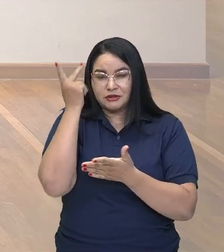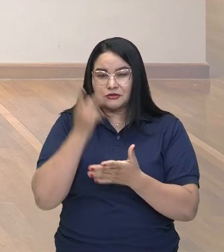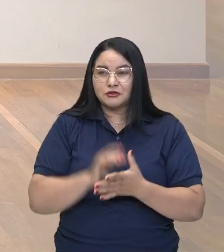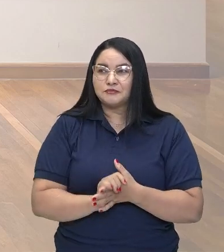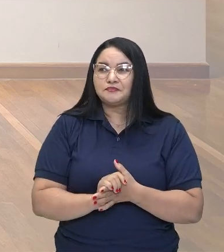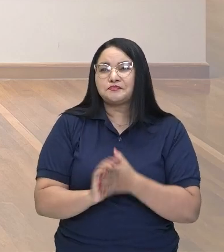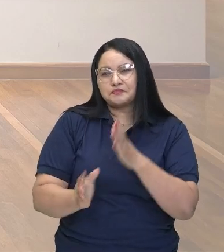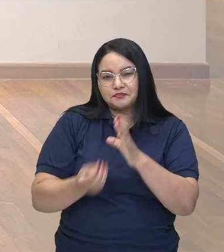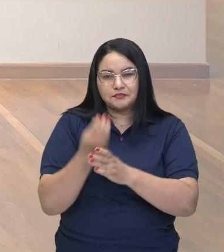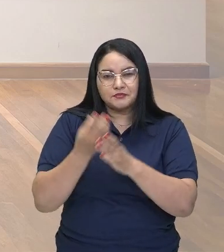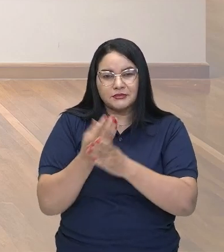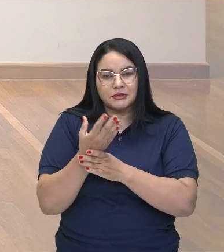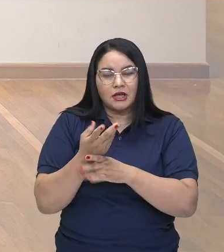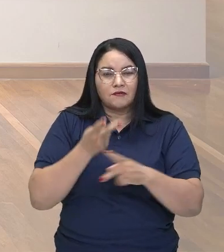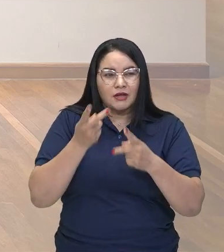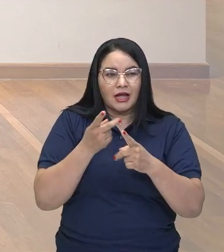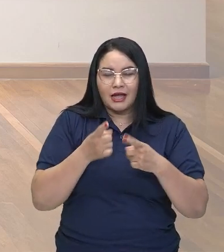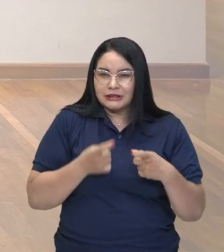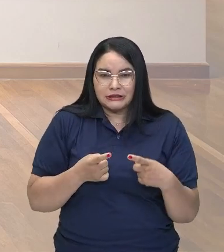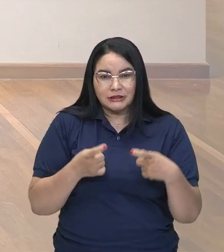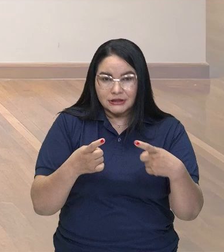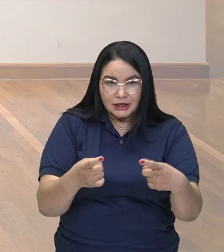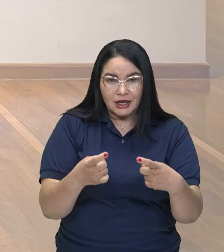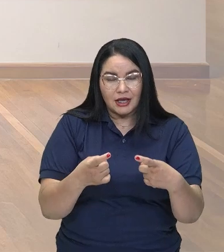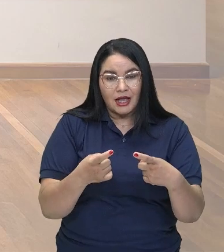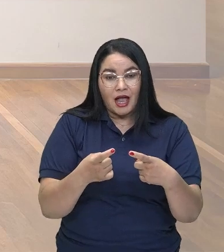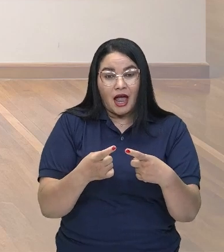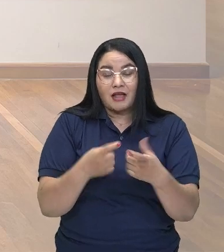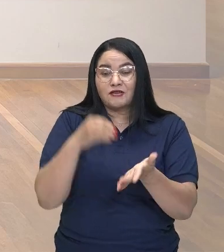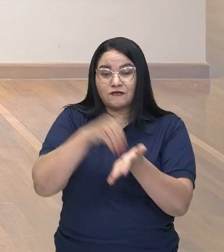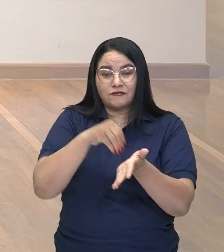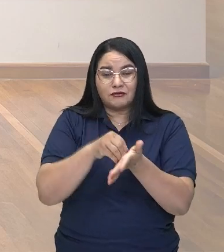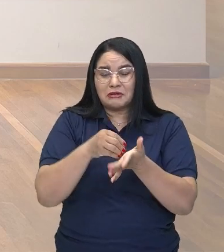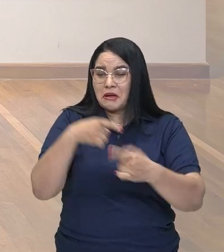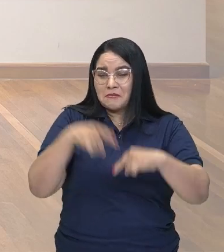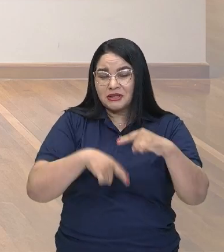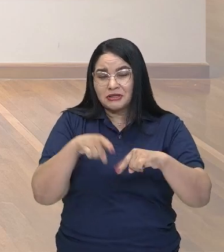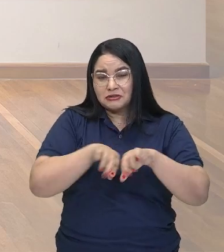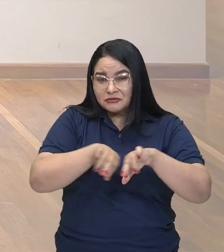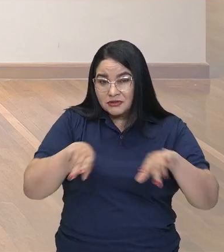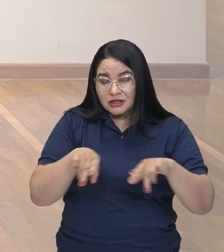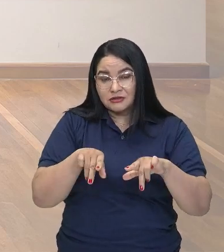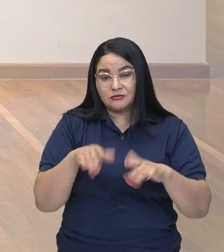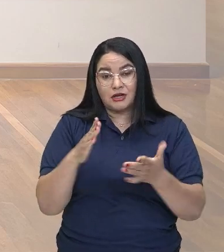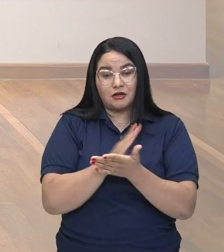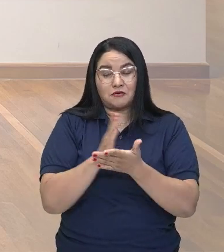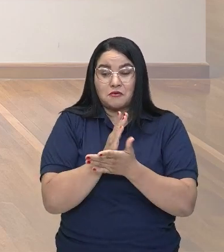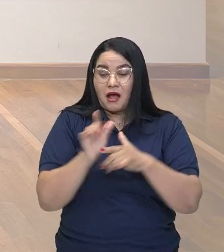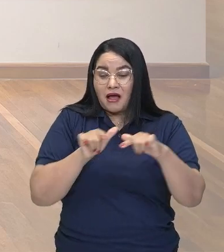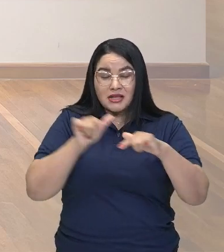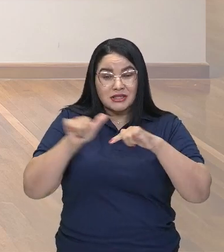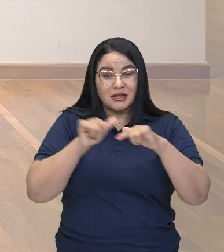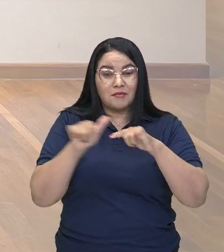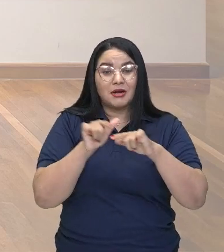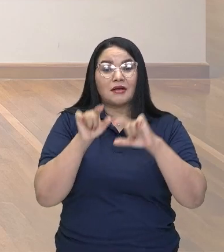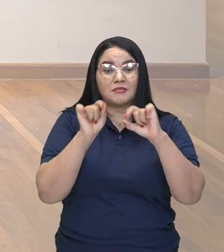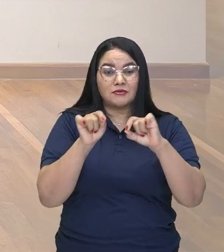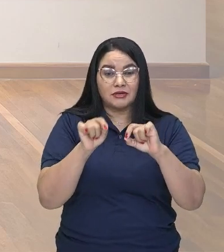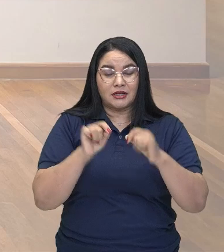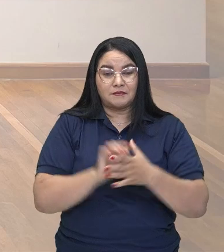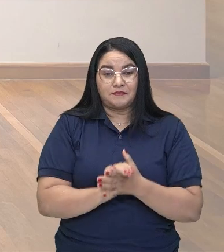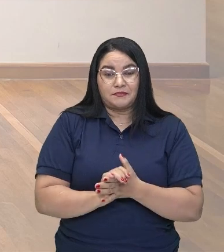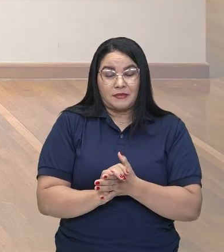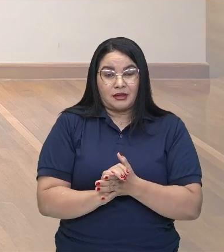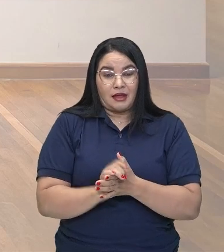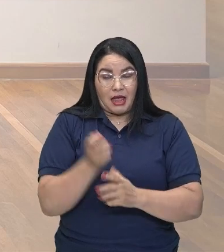estavam em guerra, não podiam, faltou mercadoria, o Brasil começou então a trabalhar no sentido de incrementar a sua industrialização.